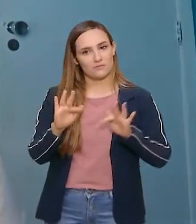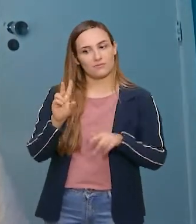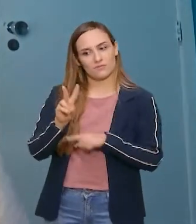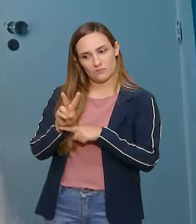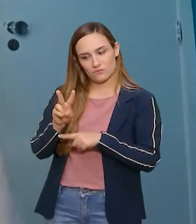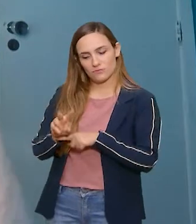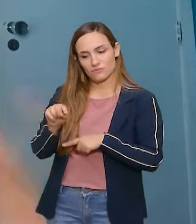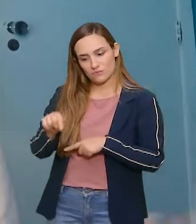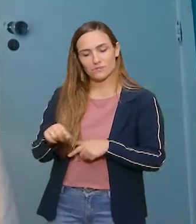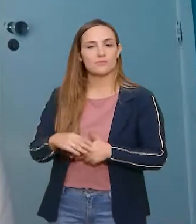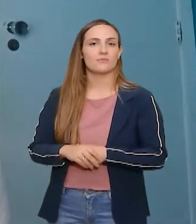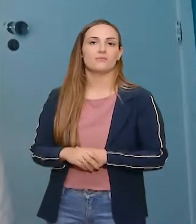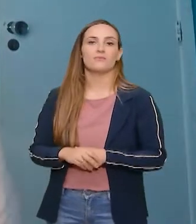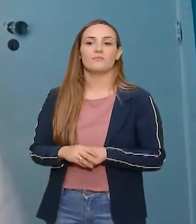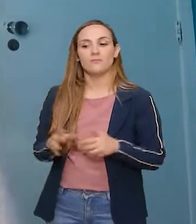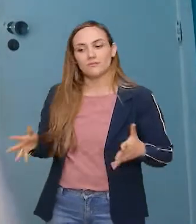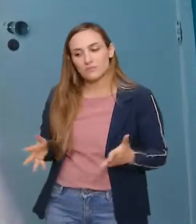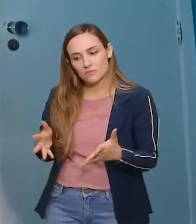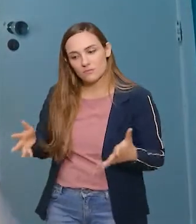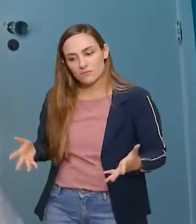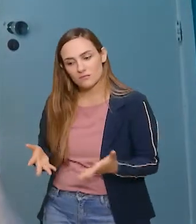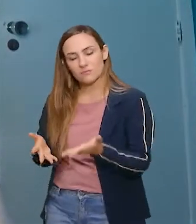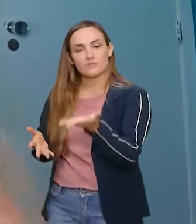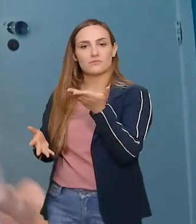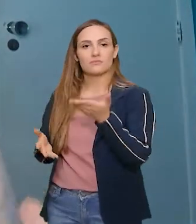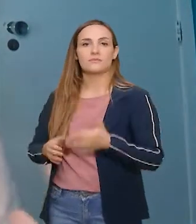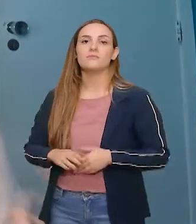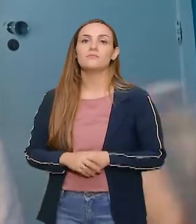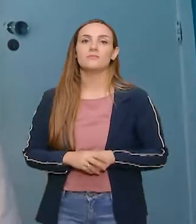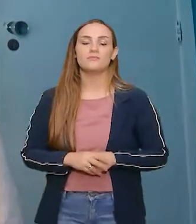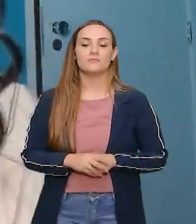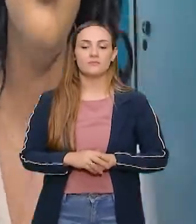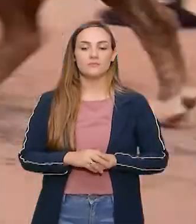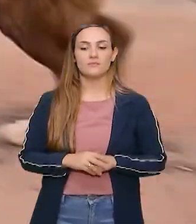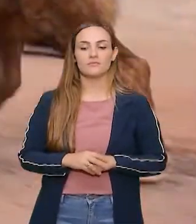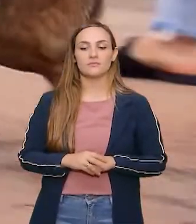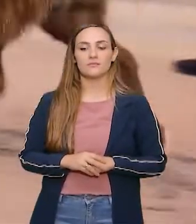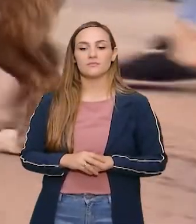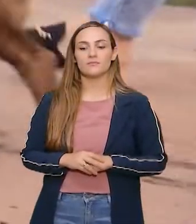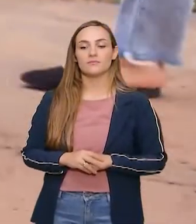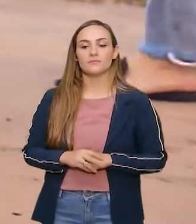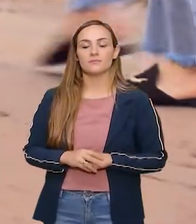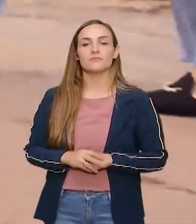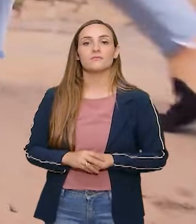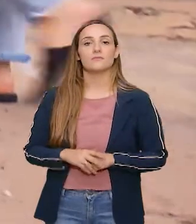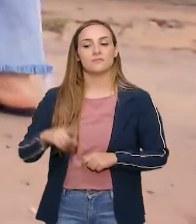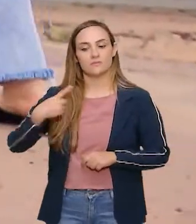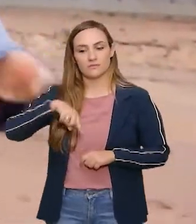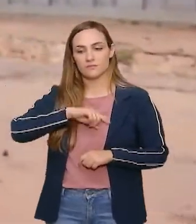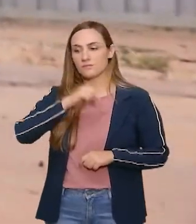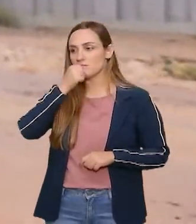doença. Então a gente ficou muito feliz aqui em casa de ter feito isso.